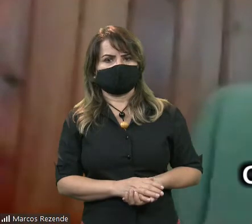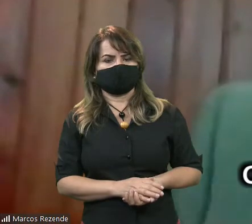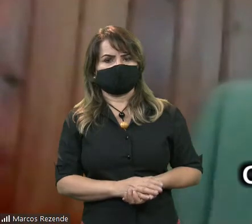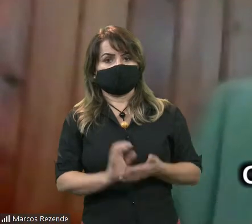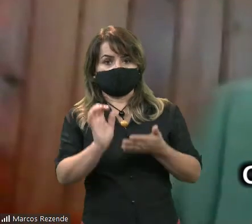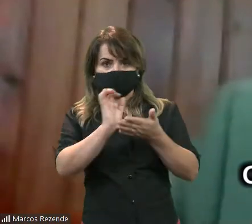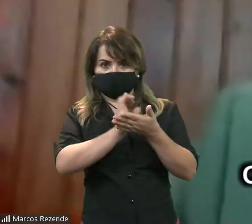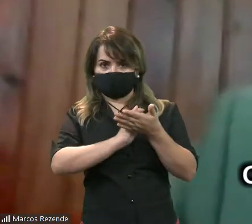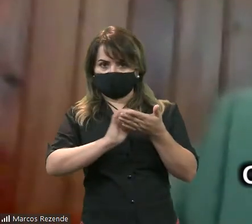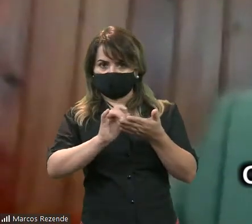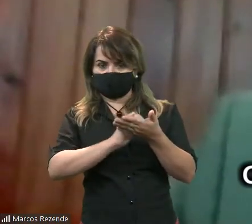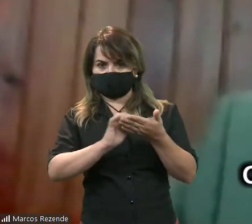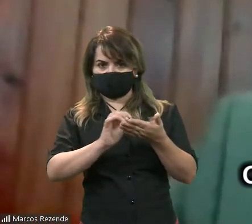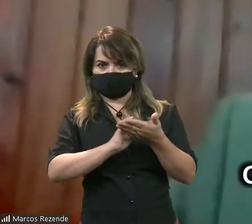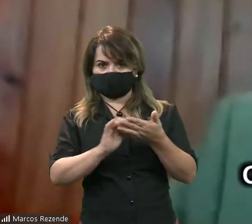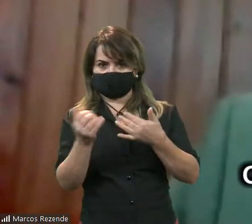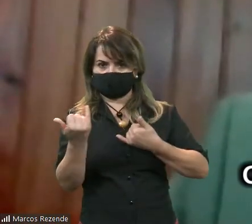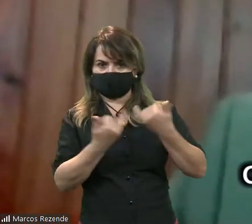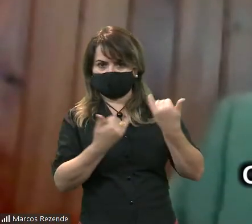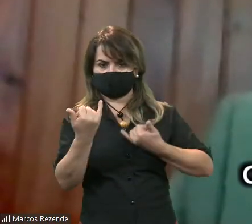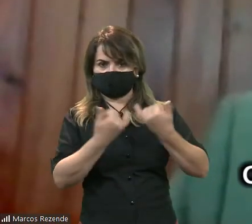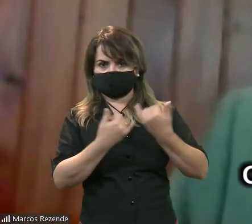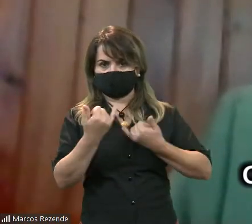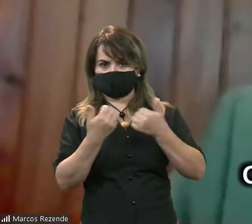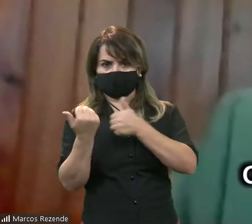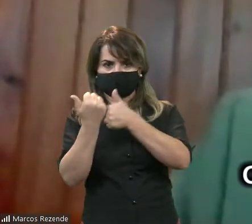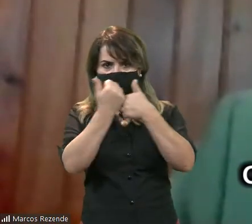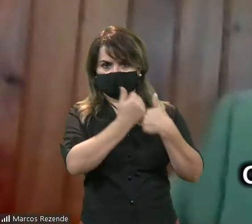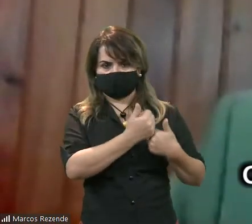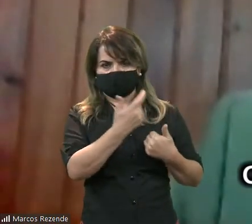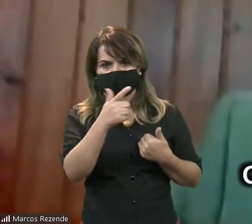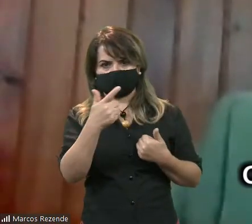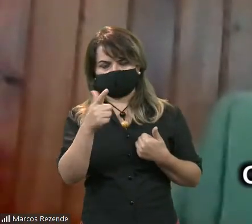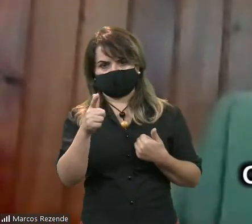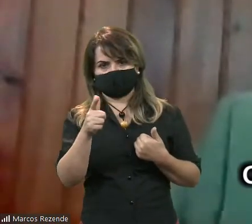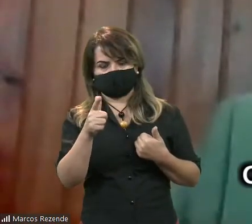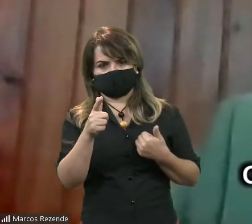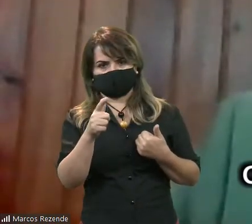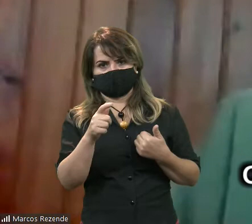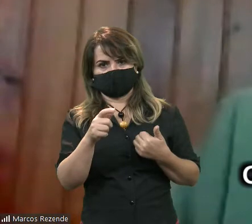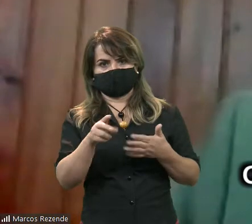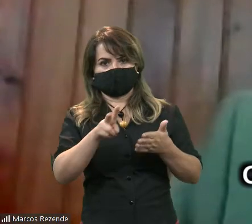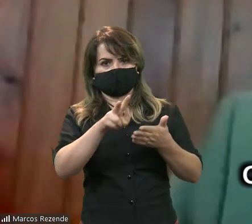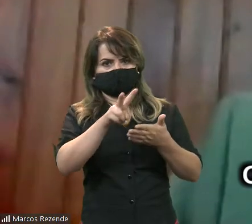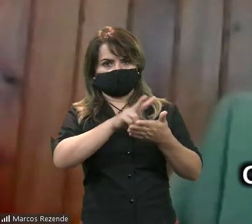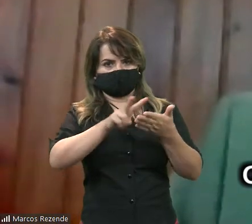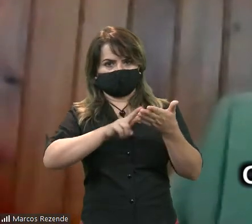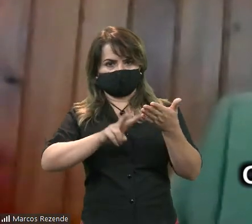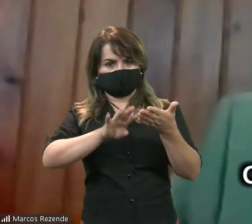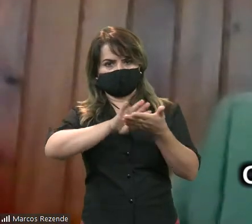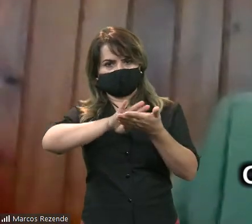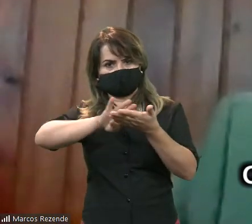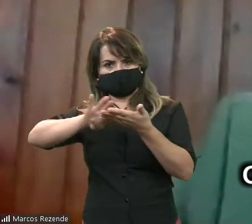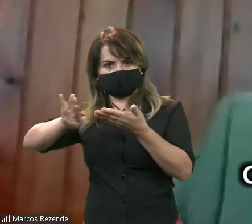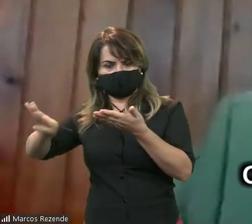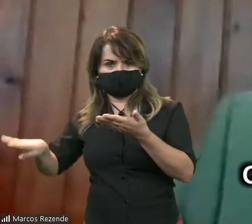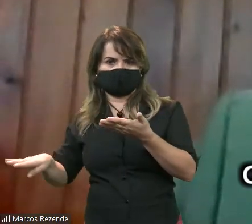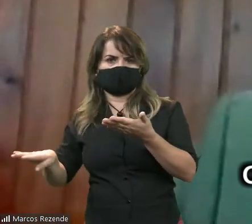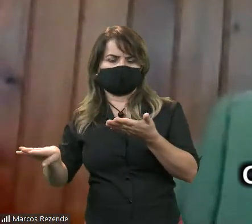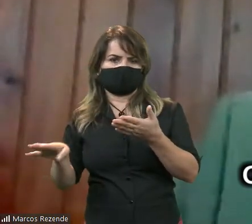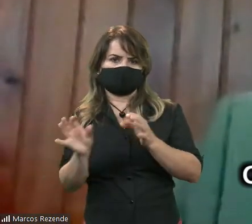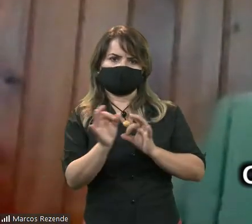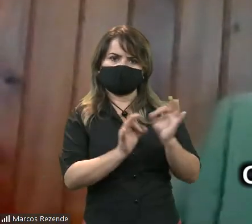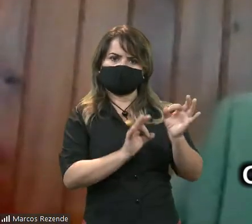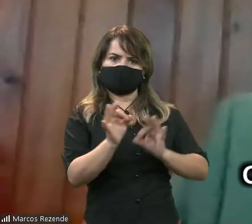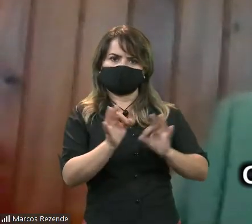Secretaria me informa que não há substitutivo, dispensado que foi a leitura do projeto, bem como dos